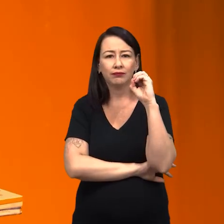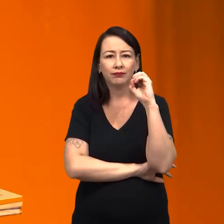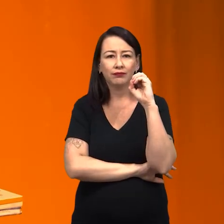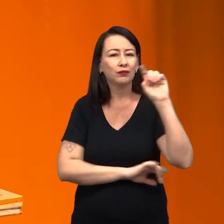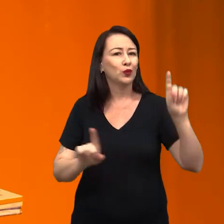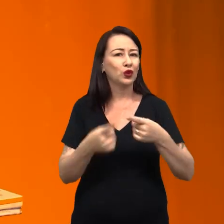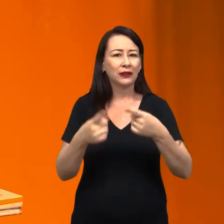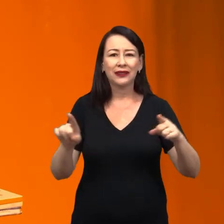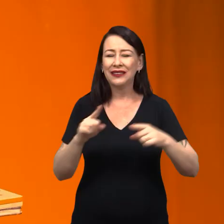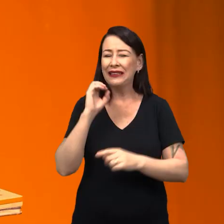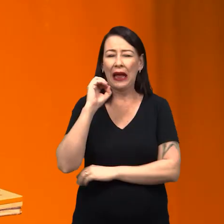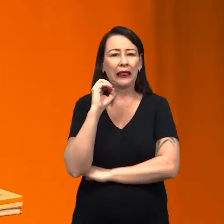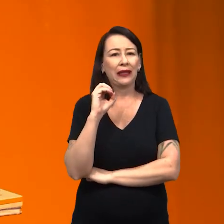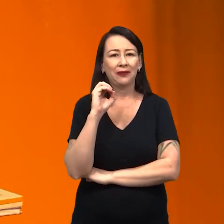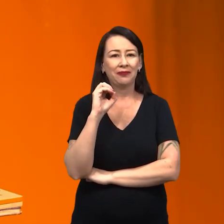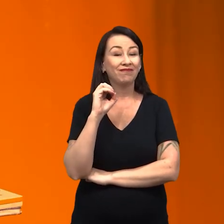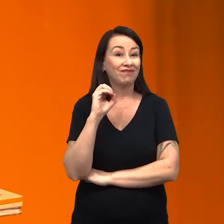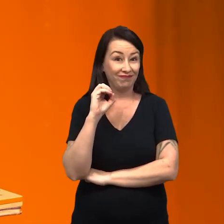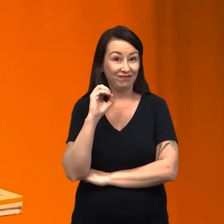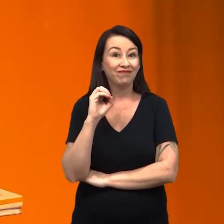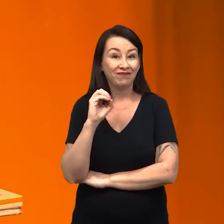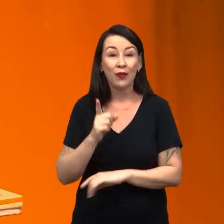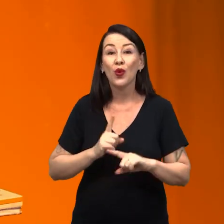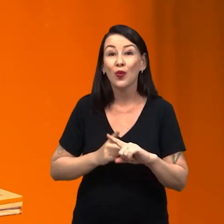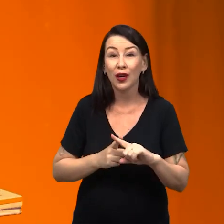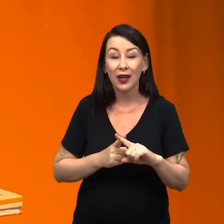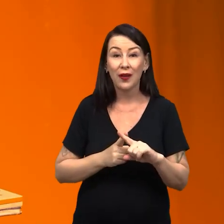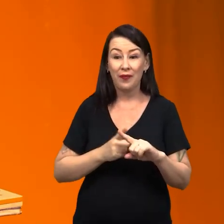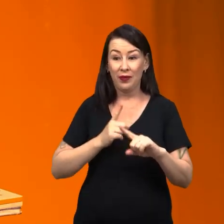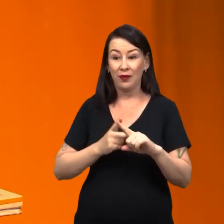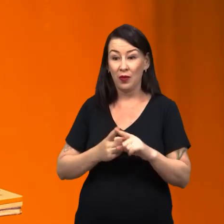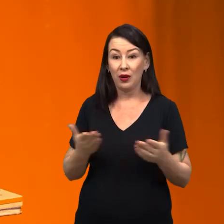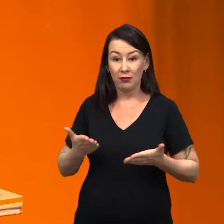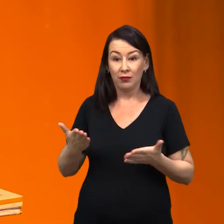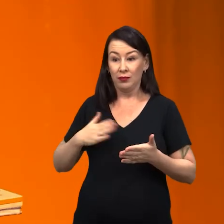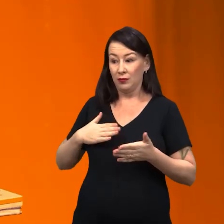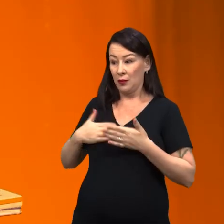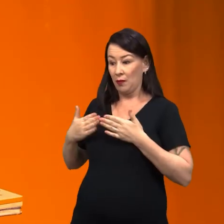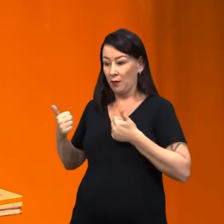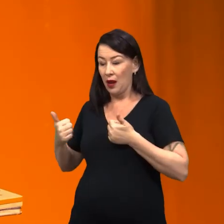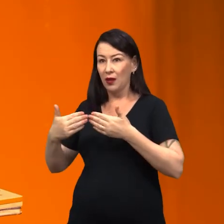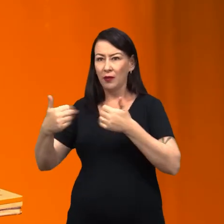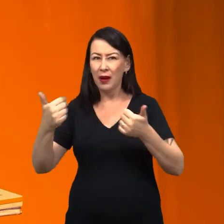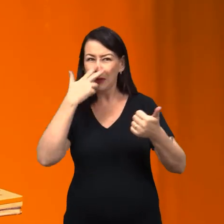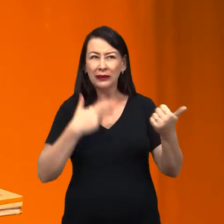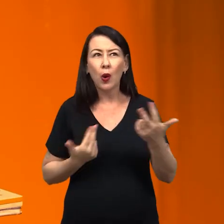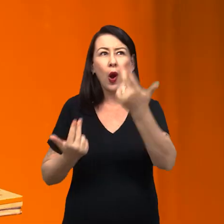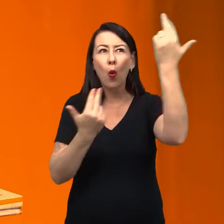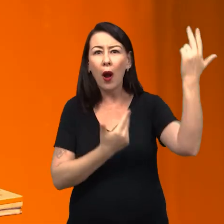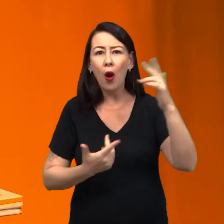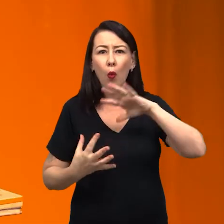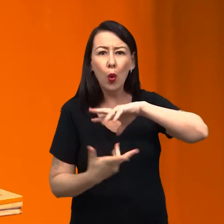Porque essa pergunta, né? Isso que está acontecendo na minha região, está acontecendo no mundo. Uruguai,